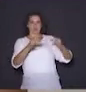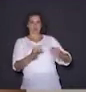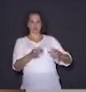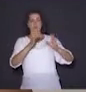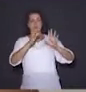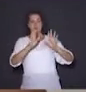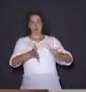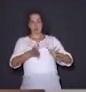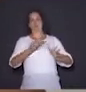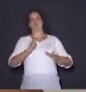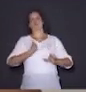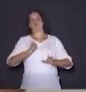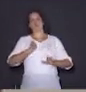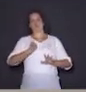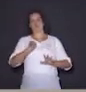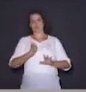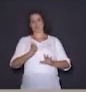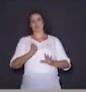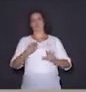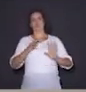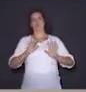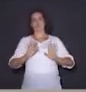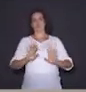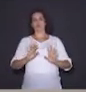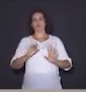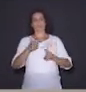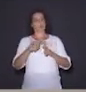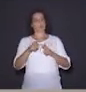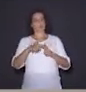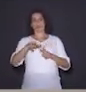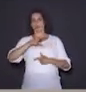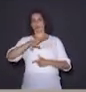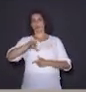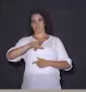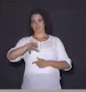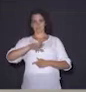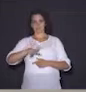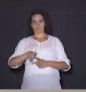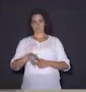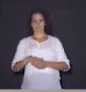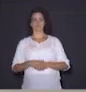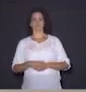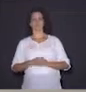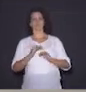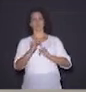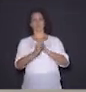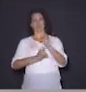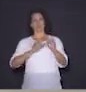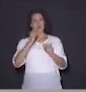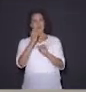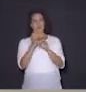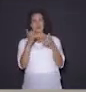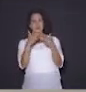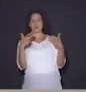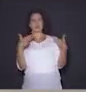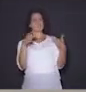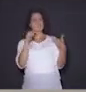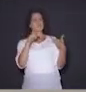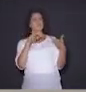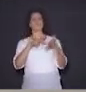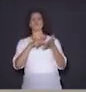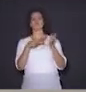regulação que a gente vê que existe hoje e não não são um problema é a internet das coisas o que a internet das coisas